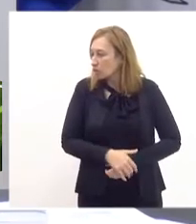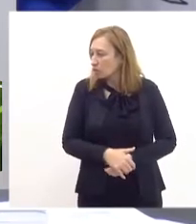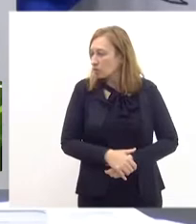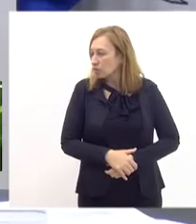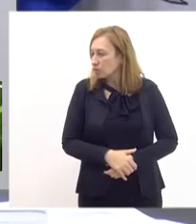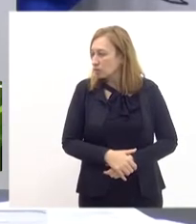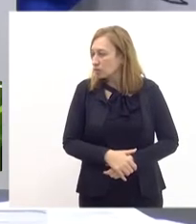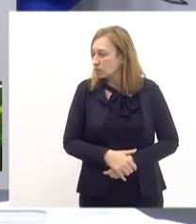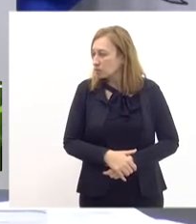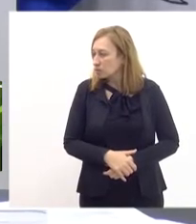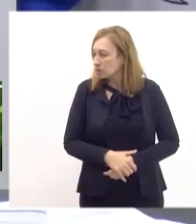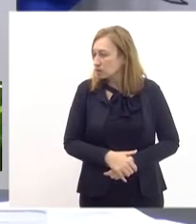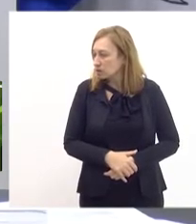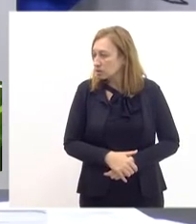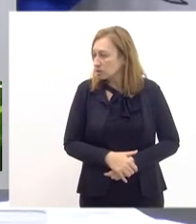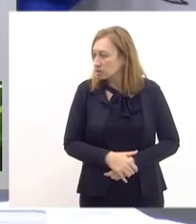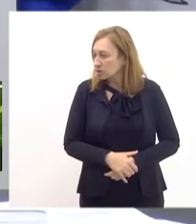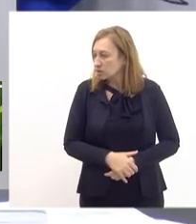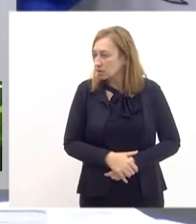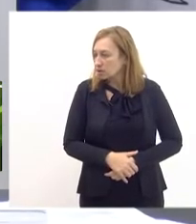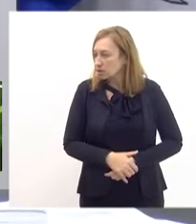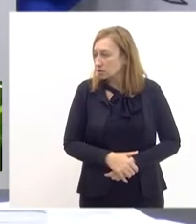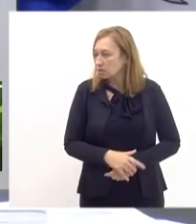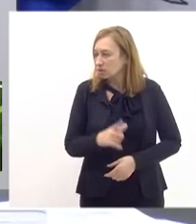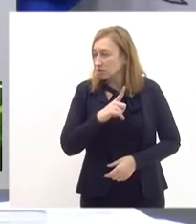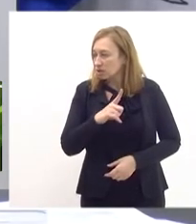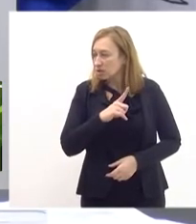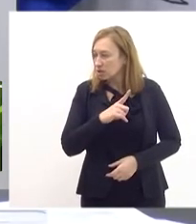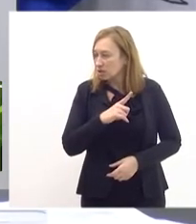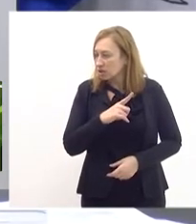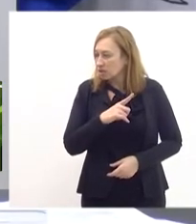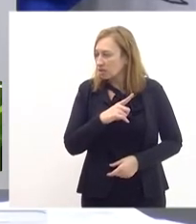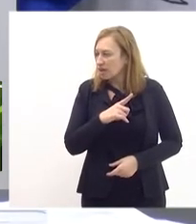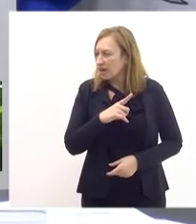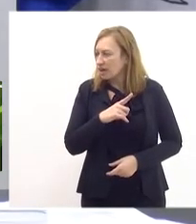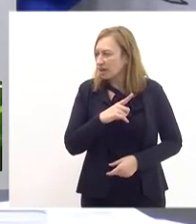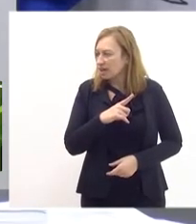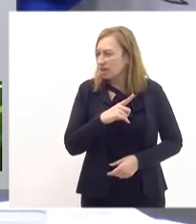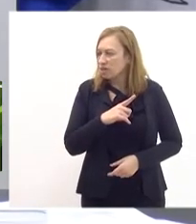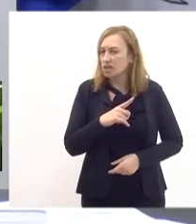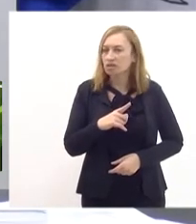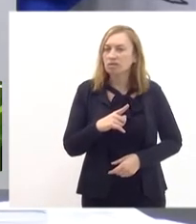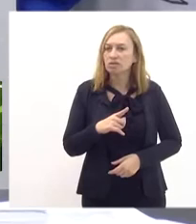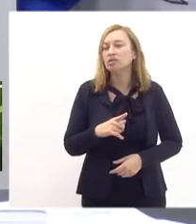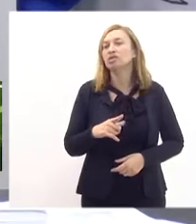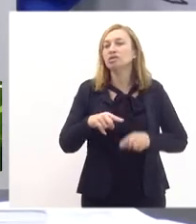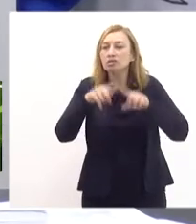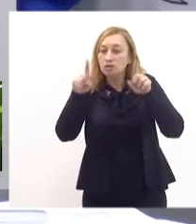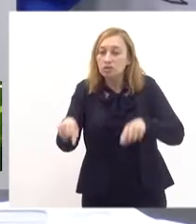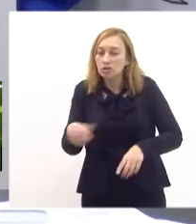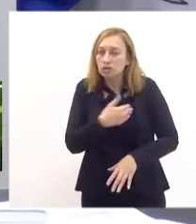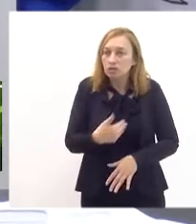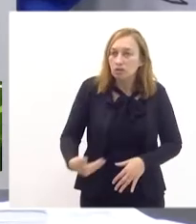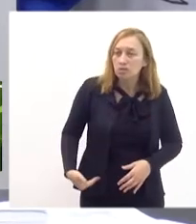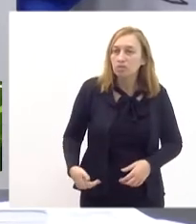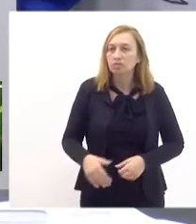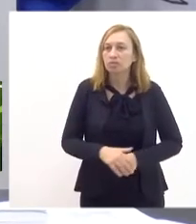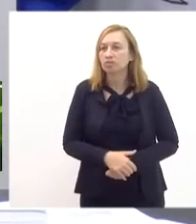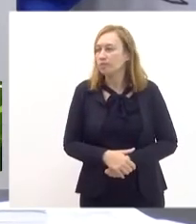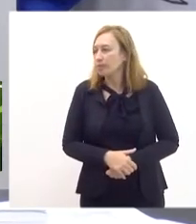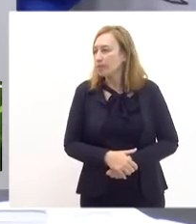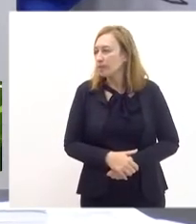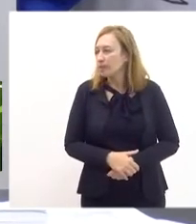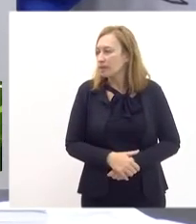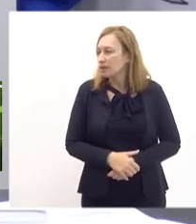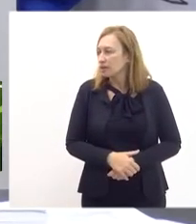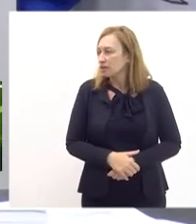Porque senão a gente vai ter tantos funcionários públicos quanto contratos para fiscalizar, mas a fiscalização aleatória também permite, desde que